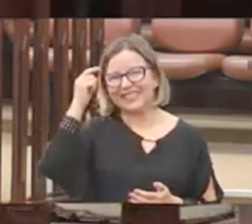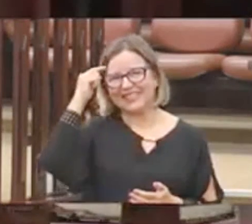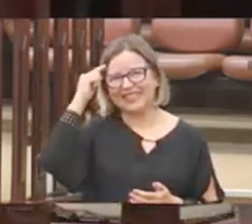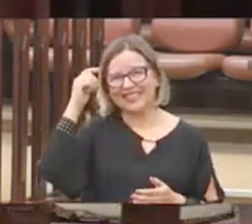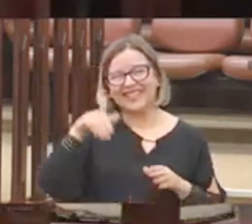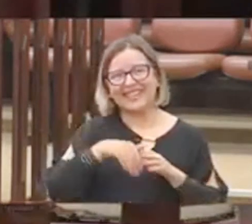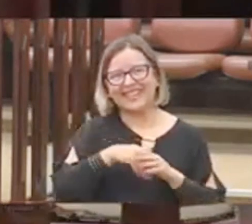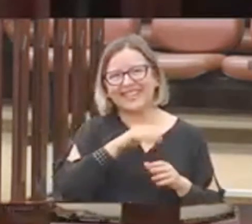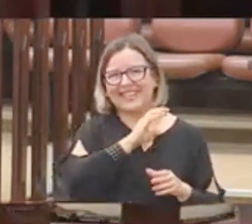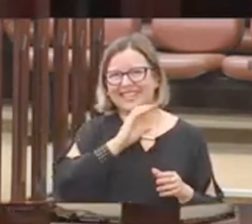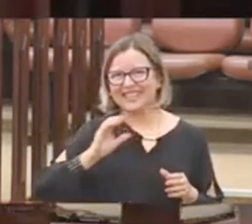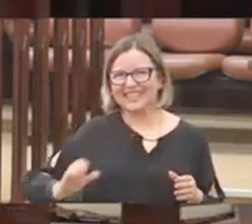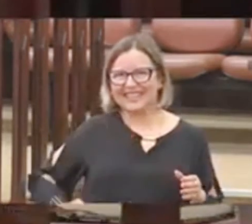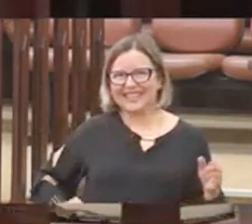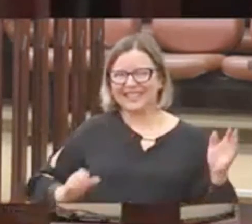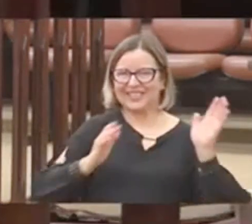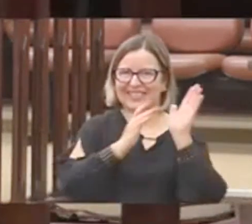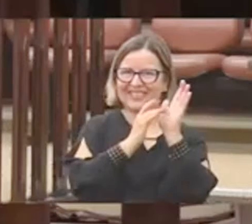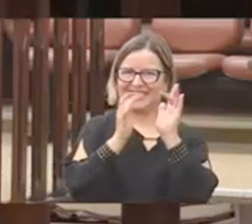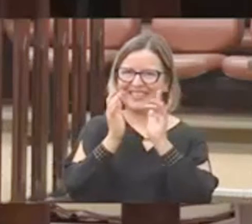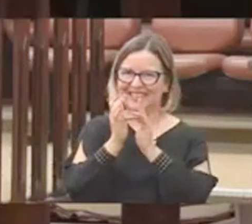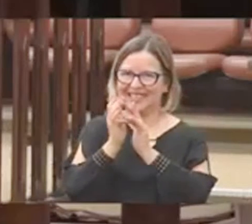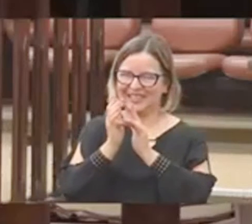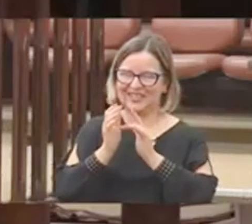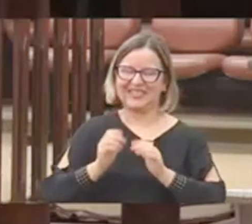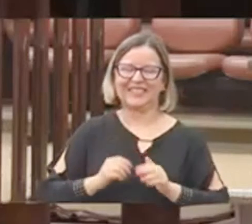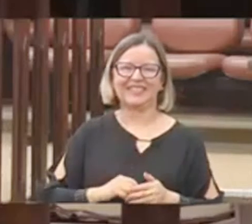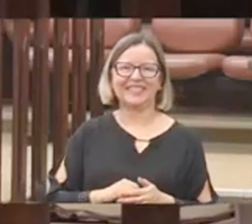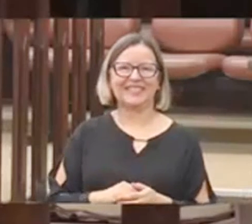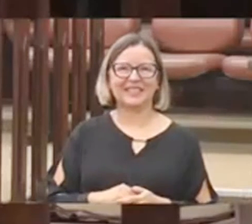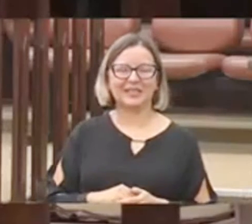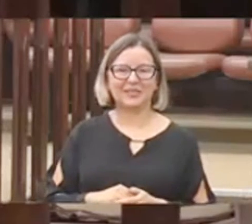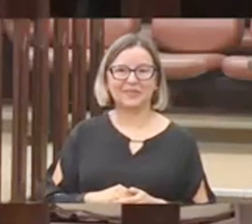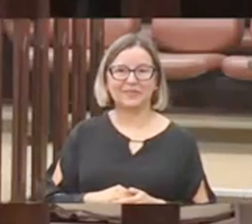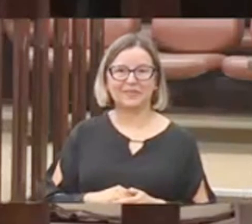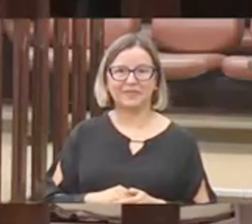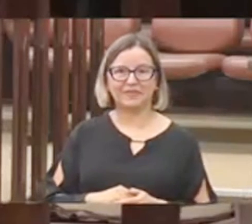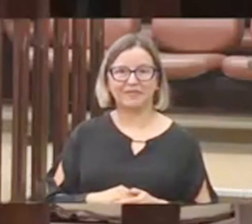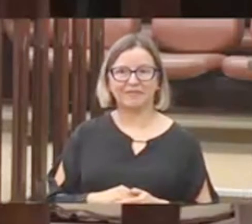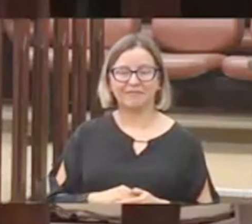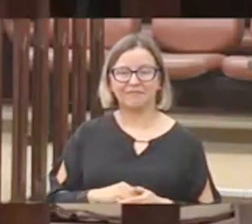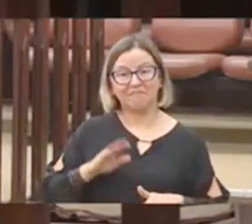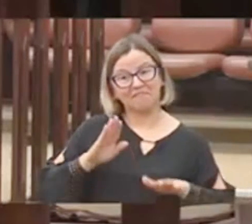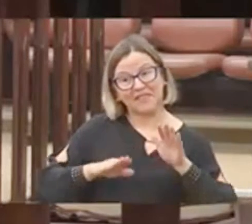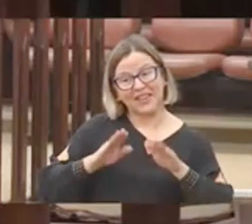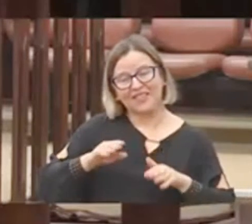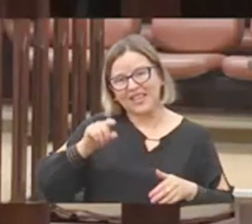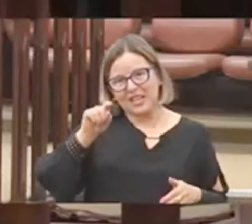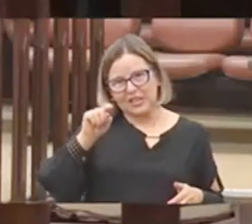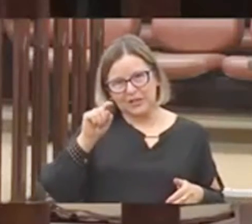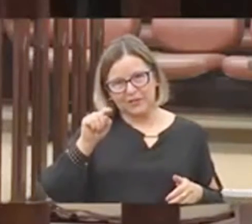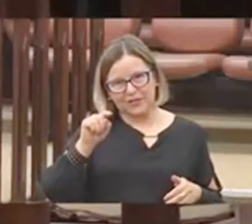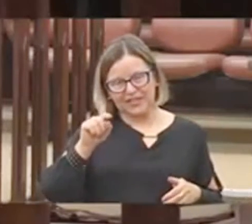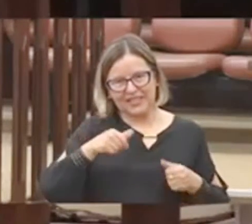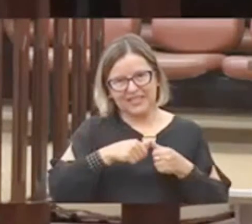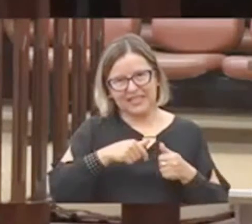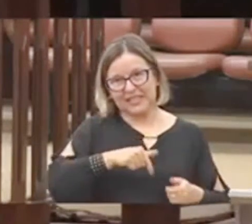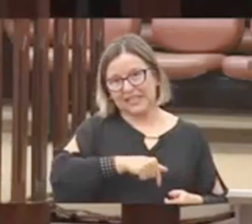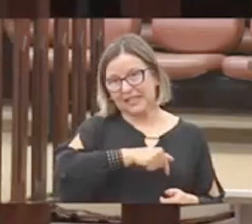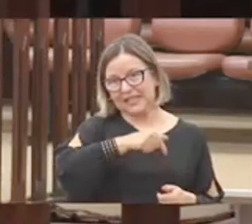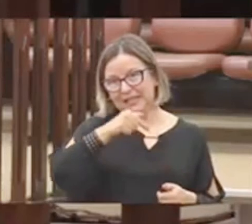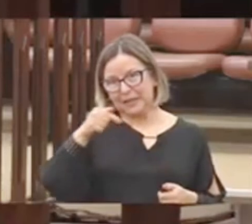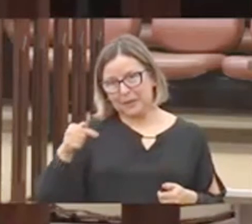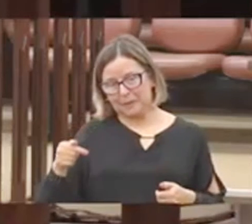É uma passagem conhecida essa de Filipenses. Você talvez nessas semanas de confinamento já tenha